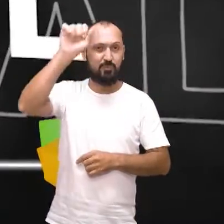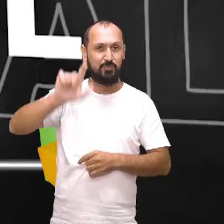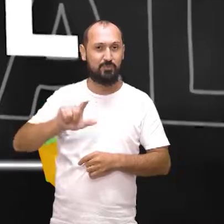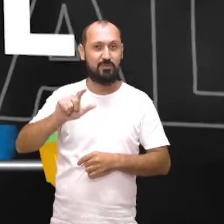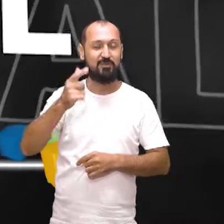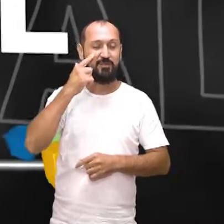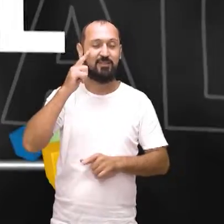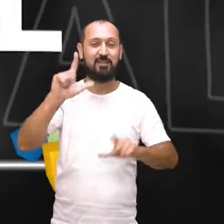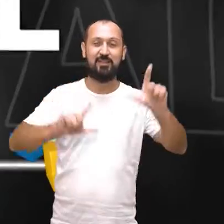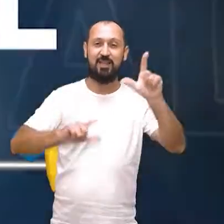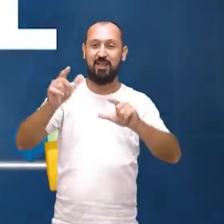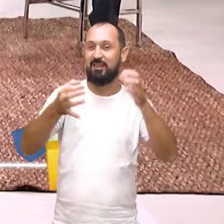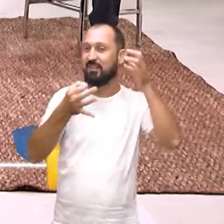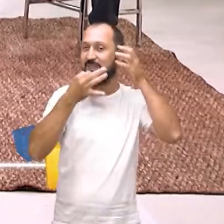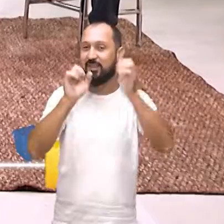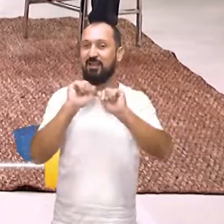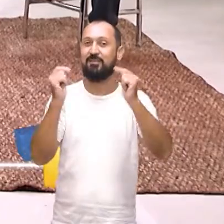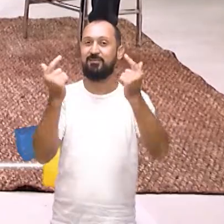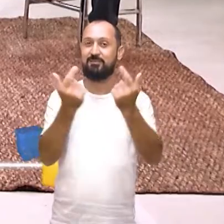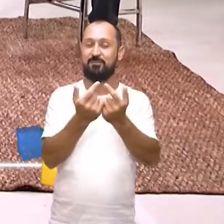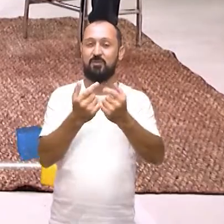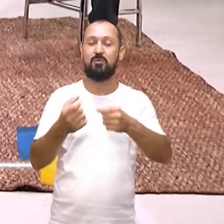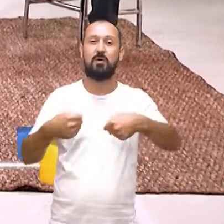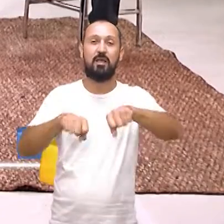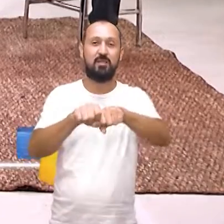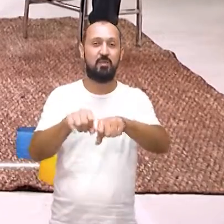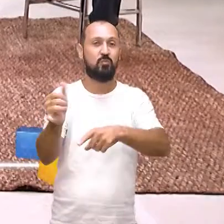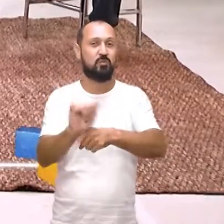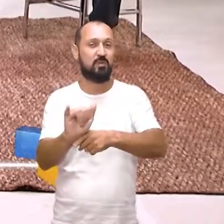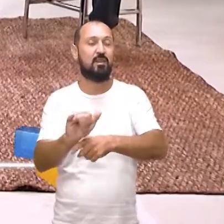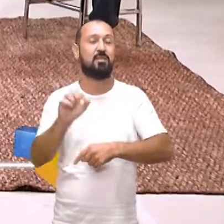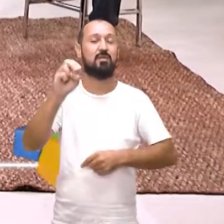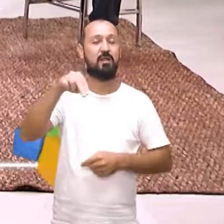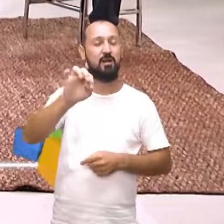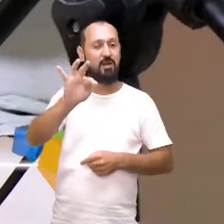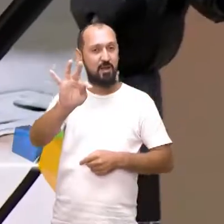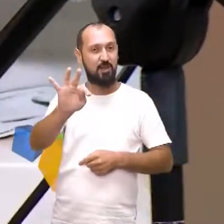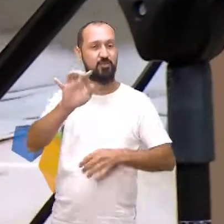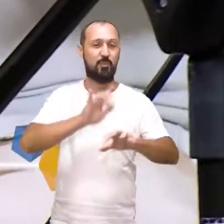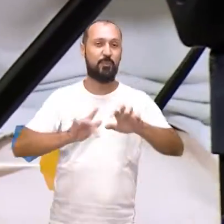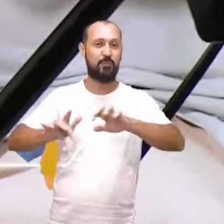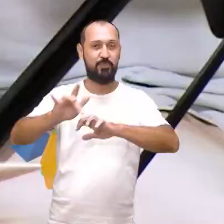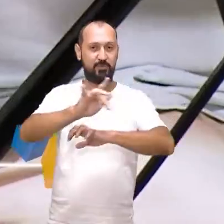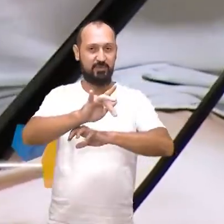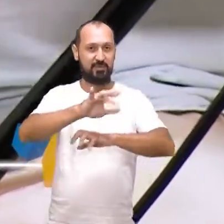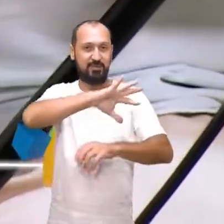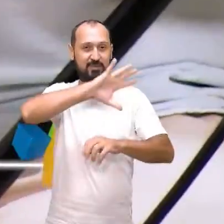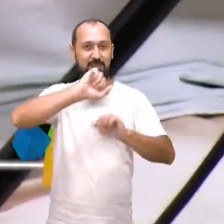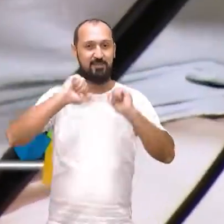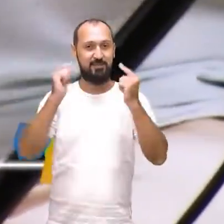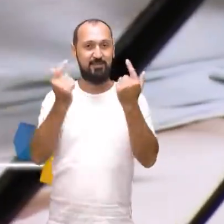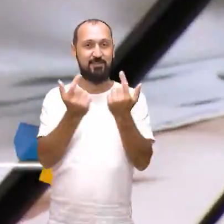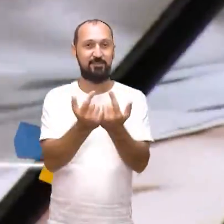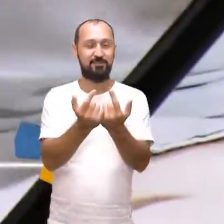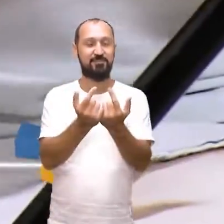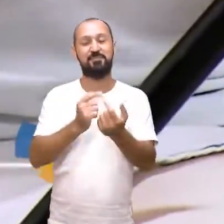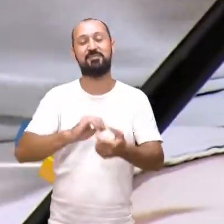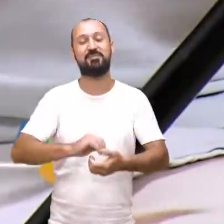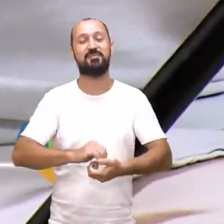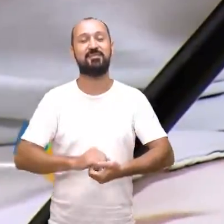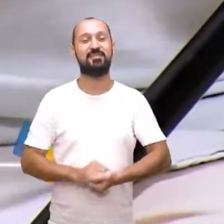programa Talento Regional da Rádio e TV Alemes, canal 9 da NET ou pelas mídias sociais da